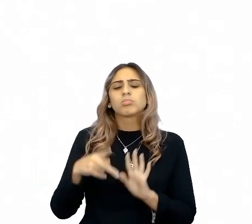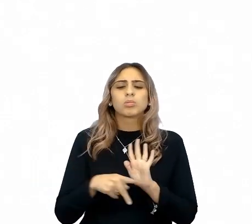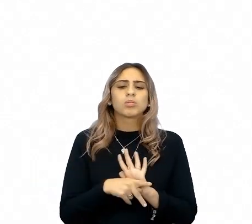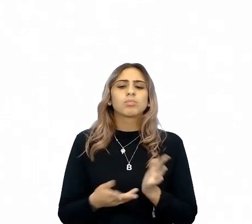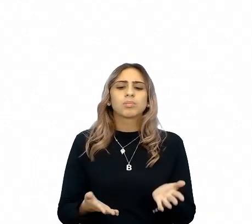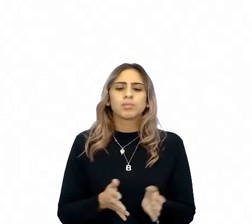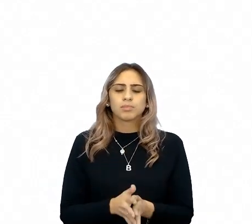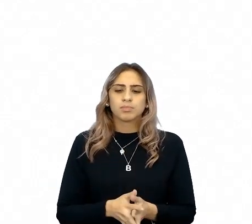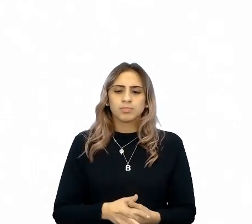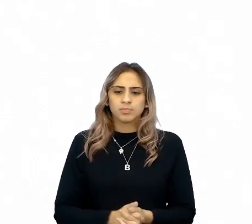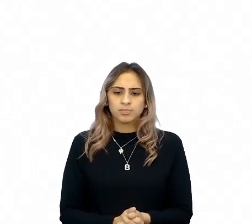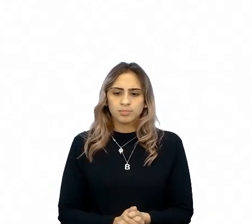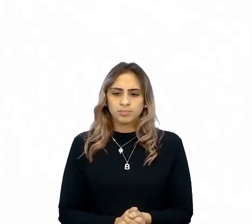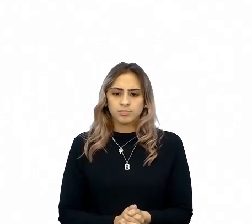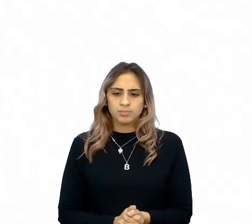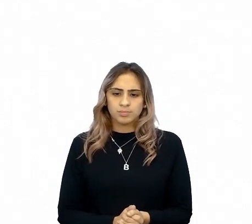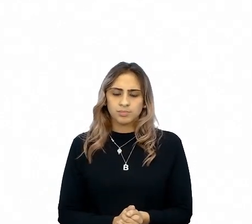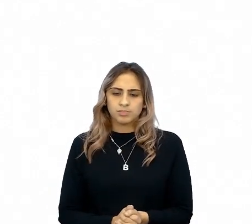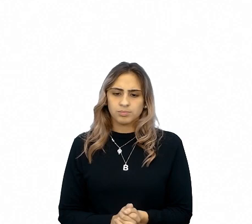entre elas?